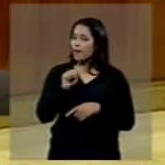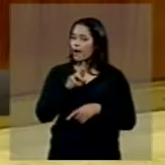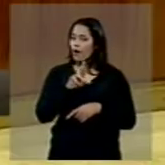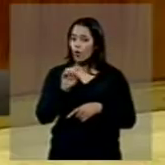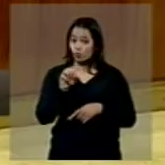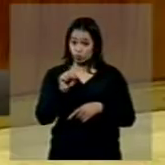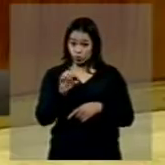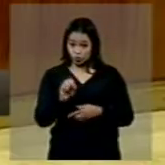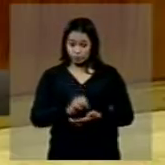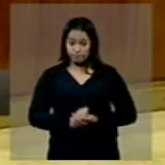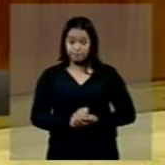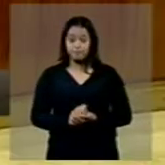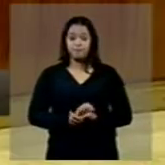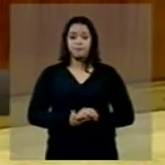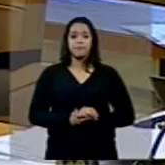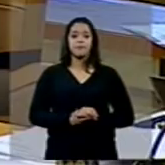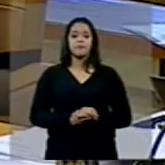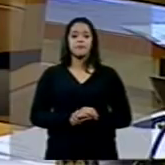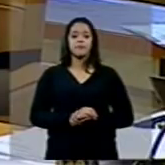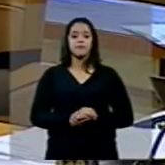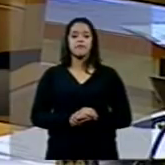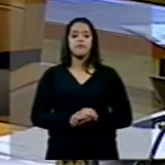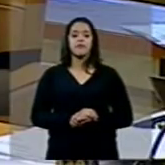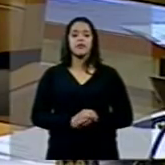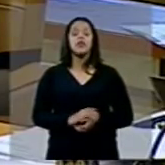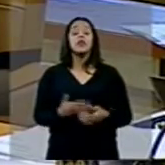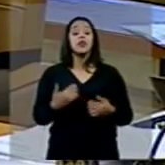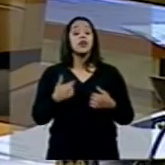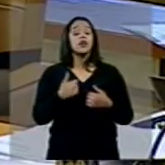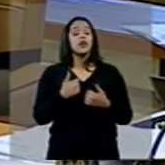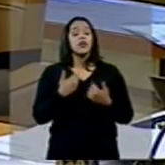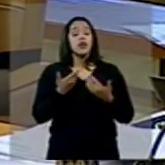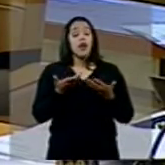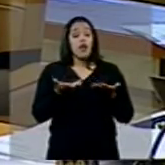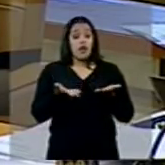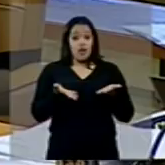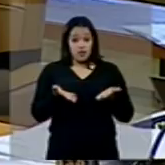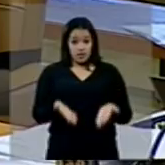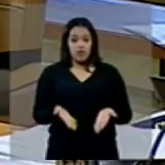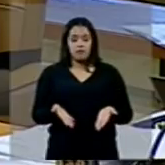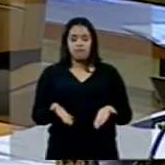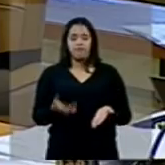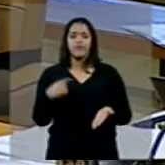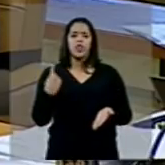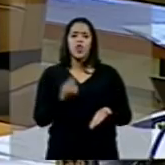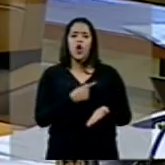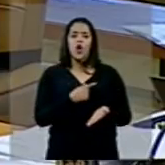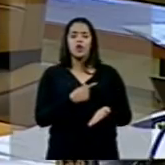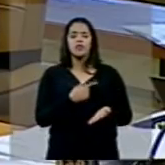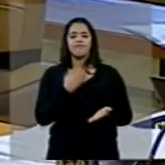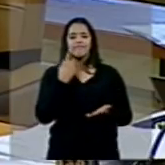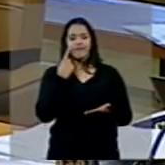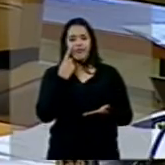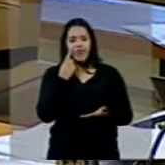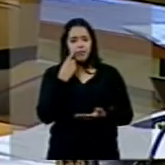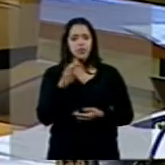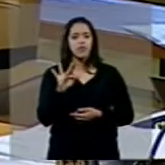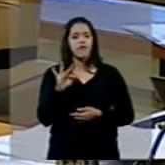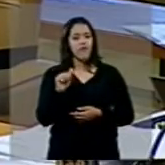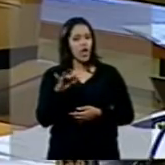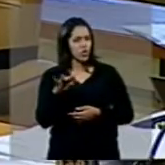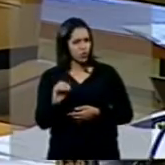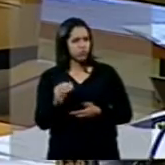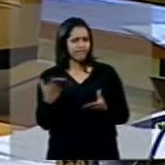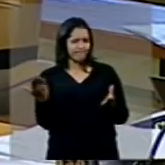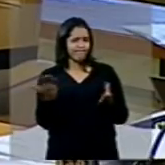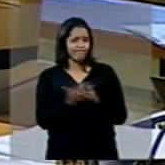Barroso. Senhor presidente, aqui nós estamos diante de um fato processual que